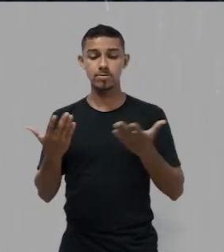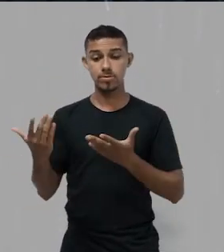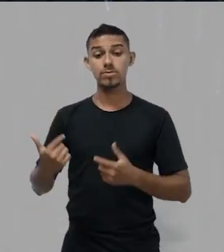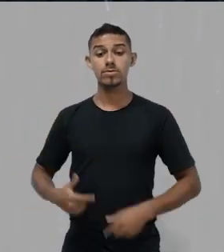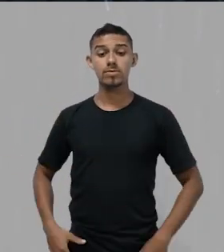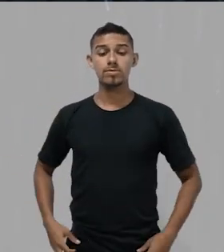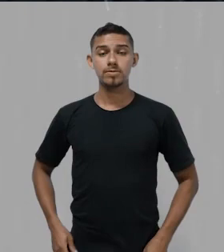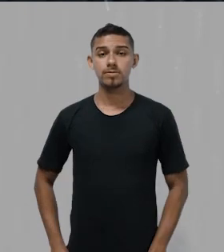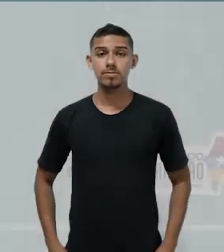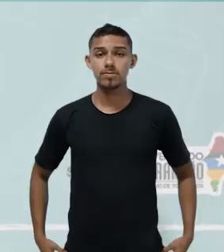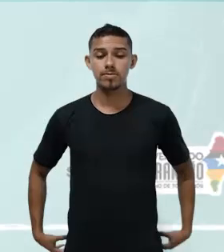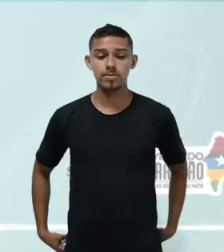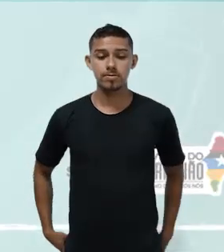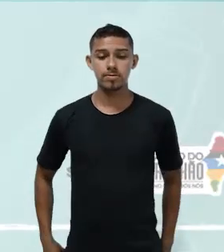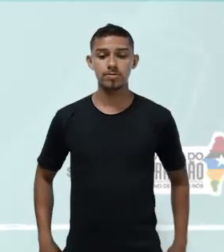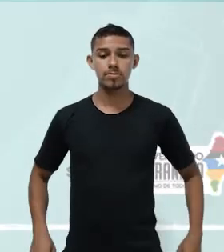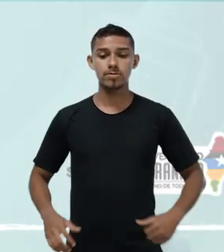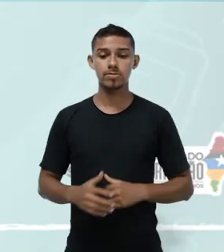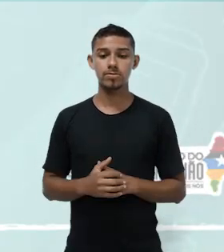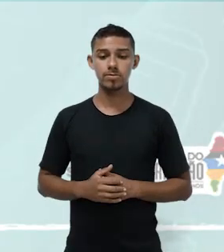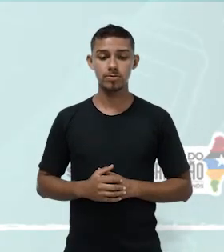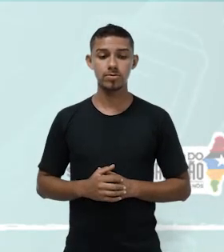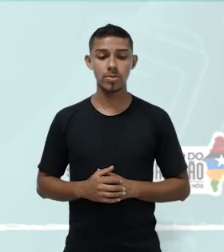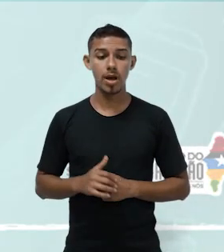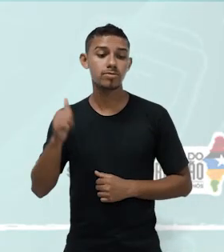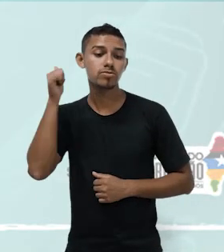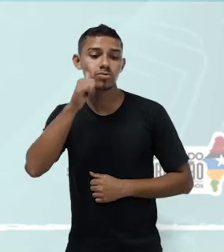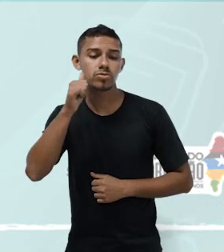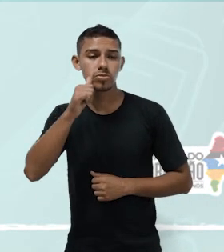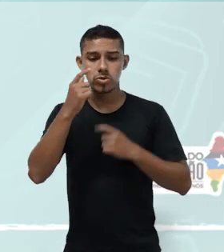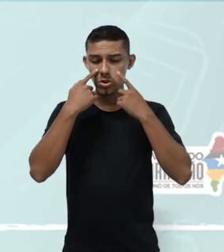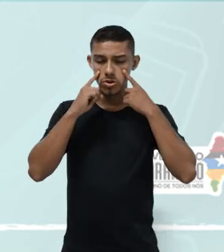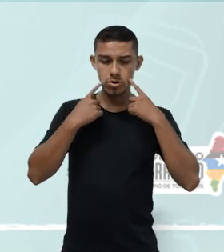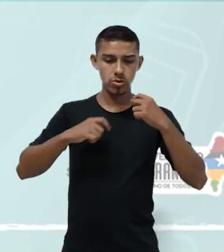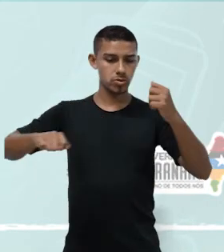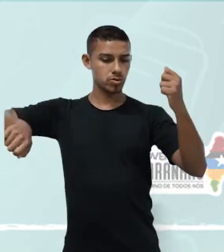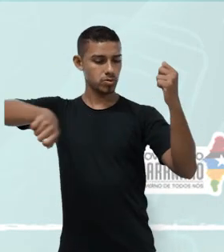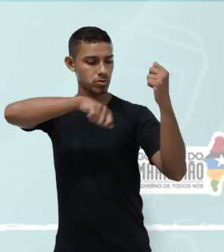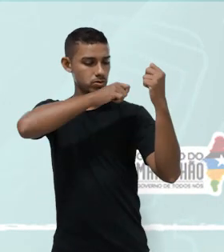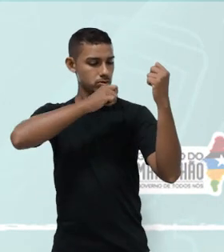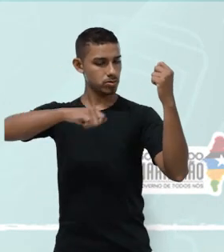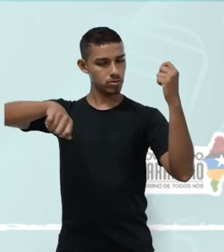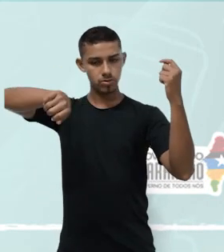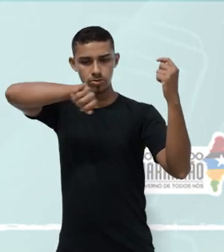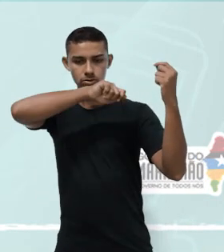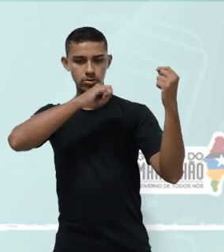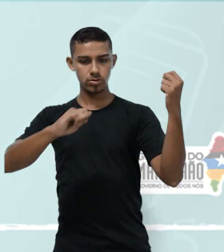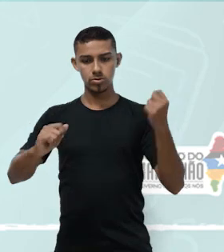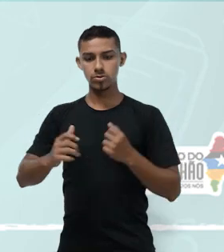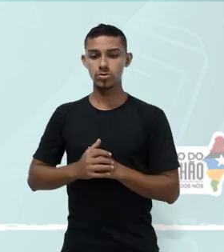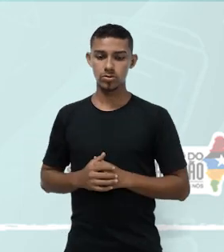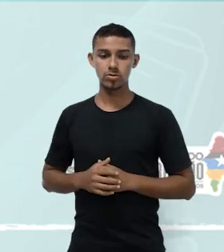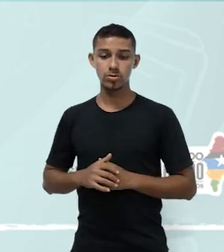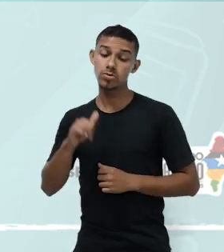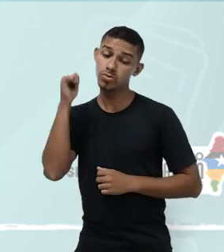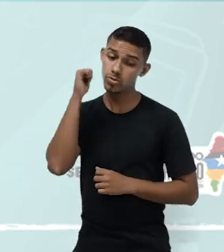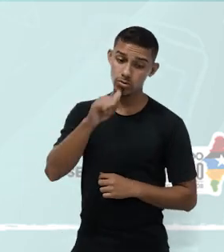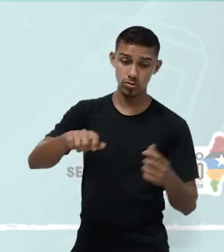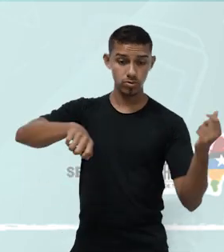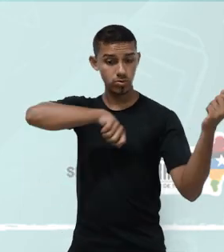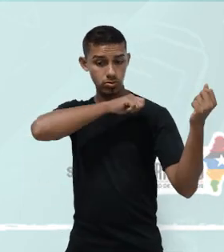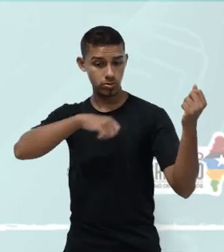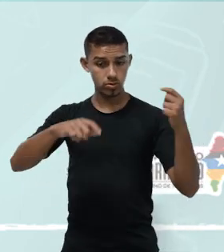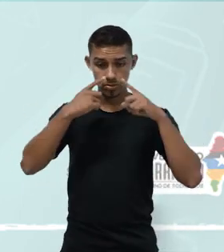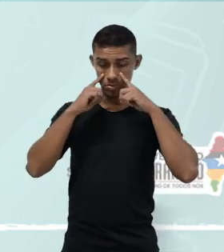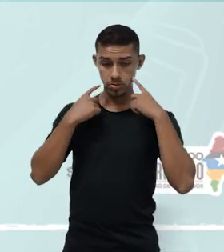lá. Mulher chorando com violino, violão e violino, não. Mulher chorando e violino e uvas,